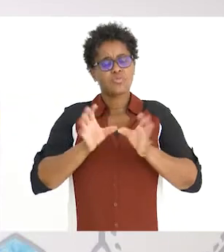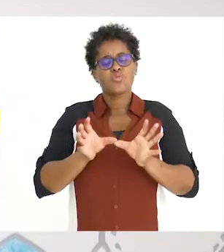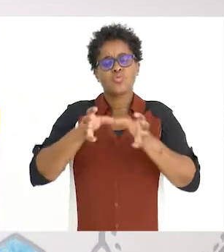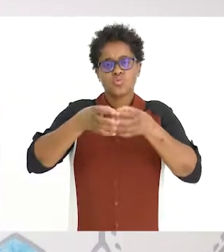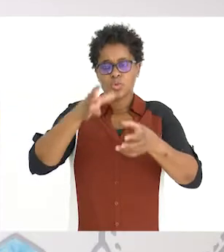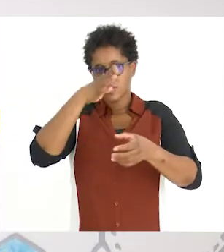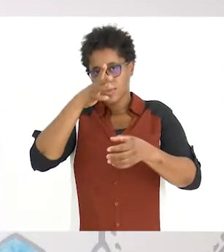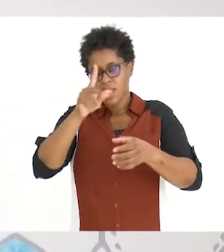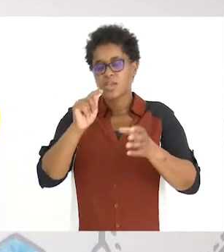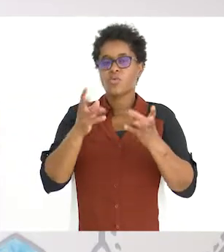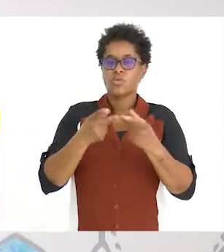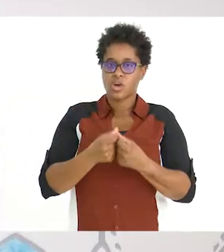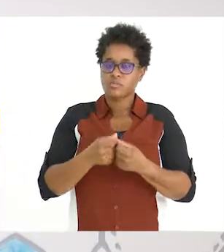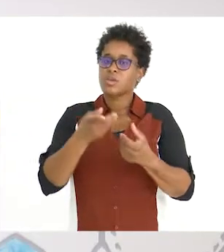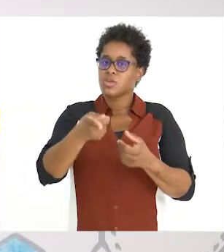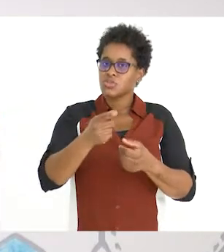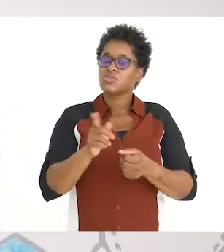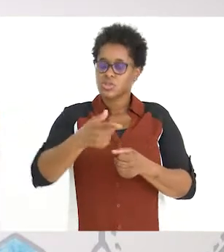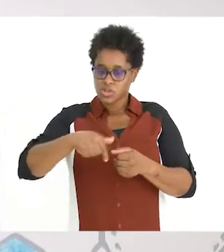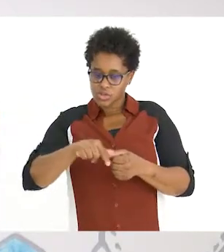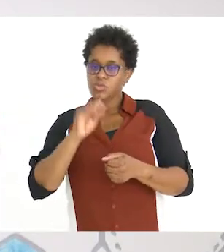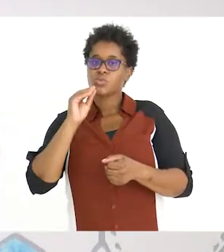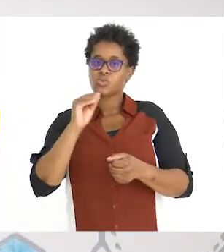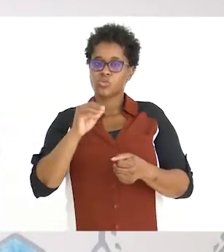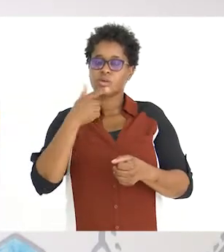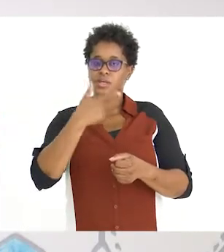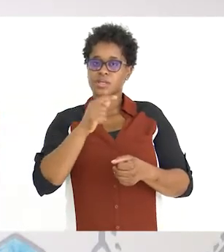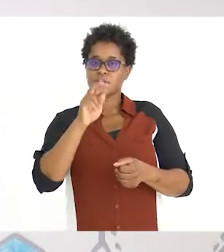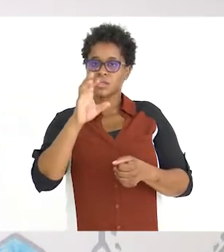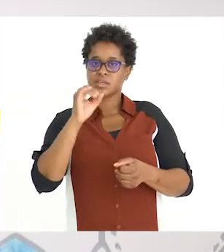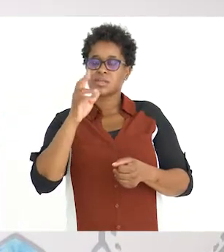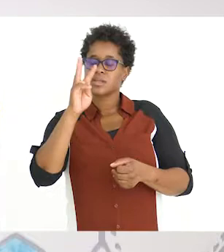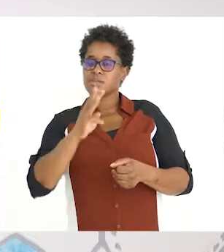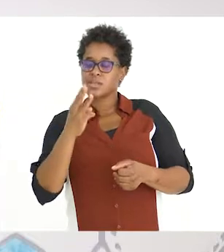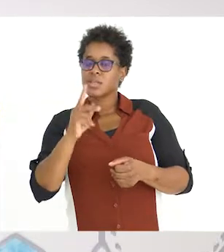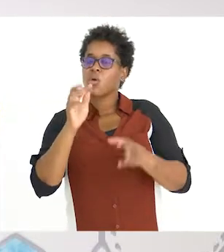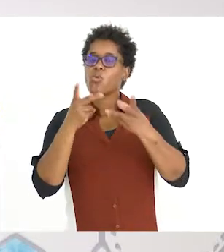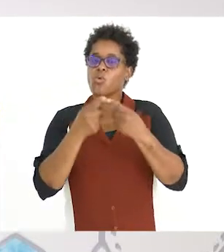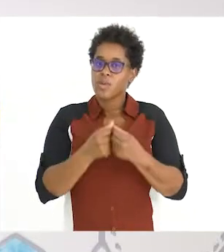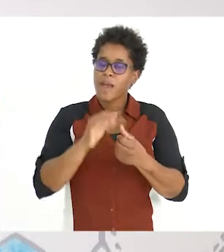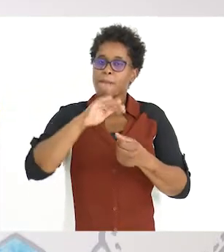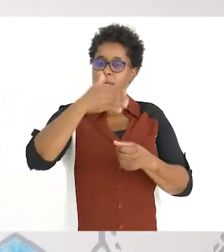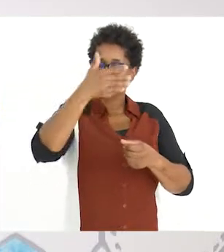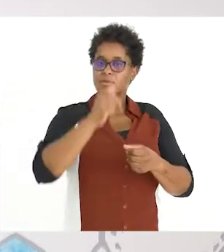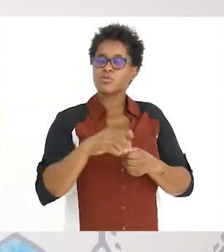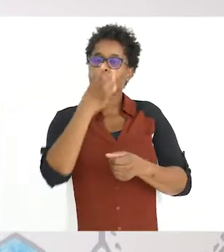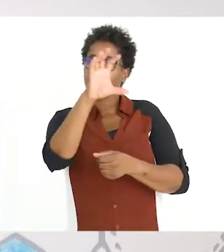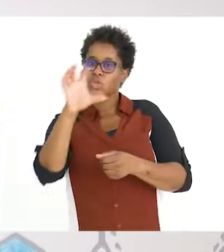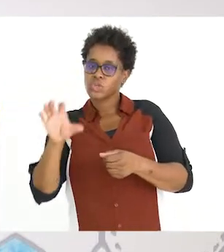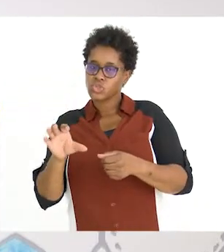atividades econômicas. É isso que nós chamamos de terciarização da economia, principalmente nos